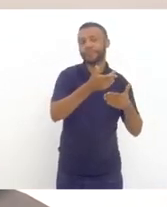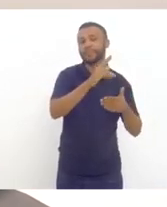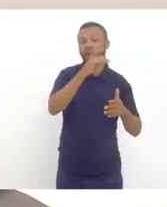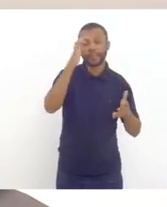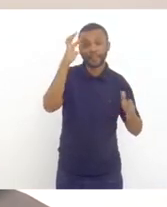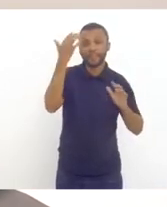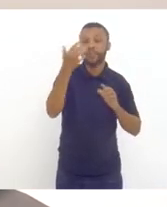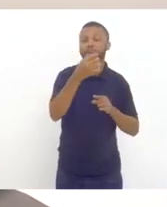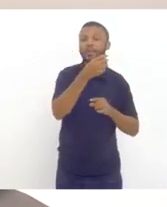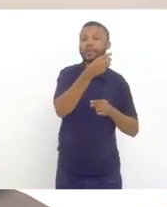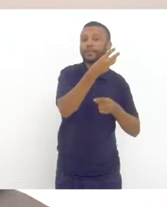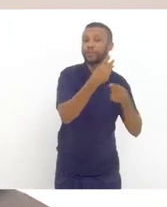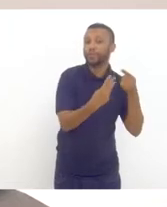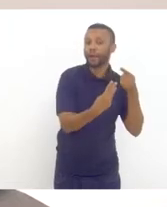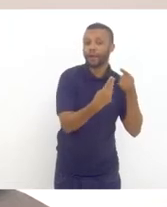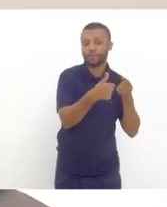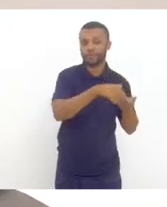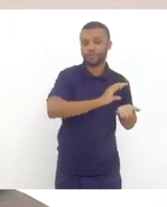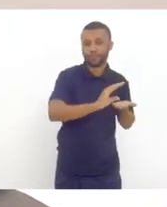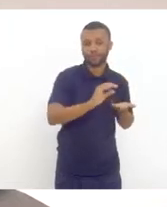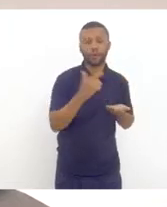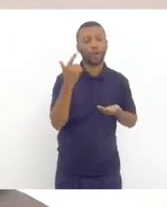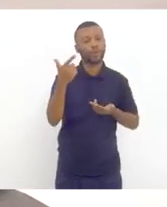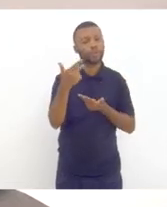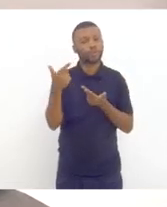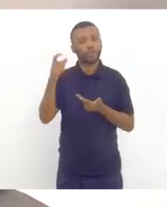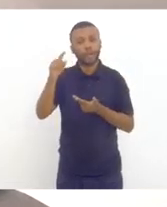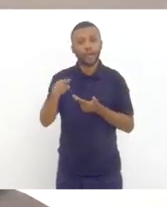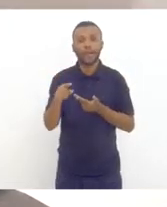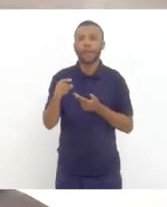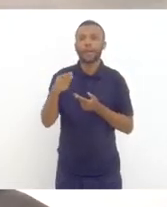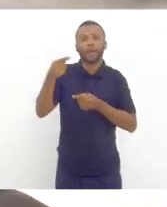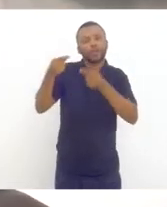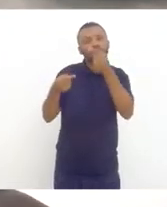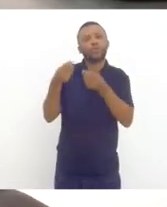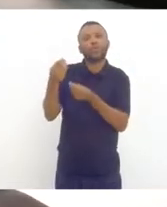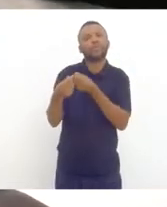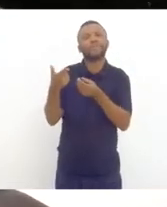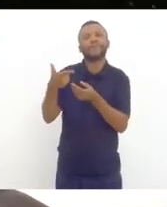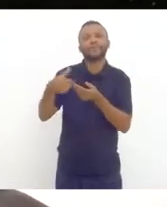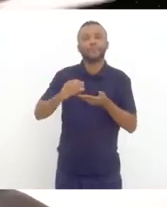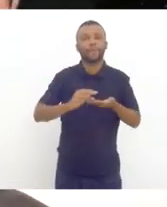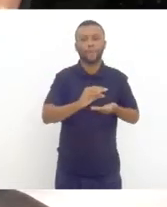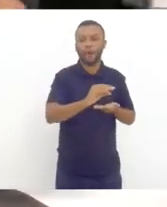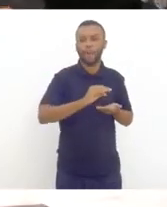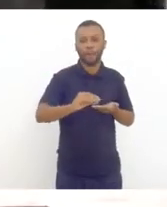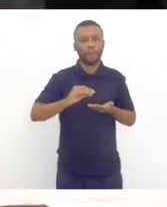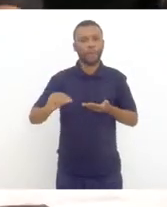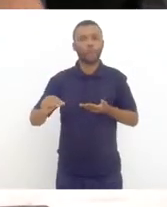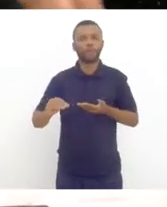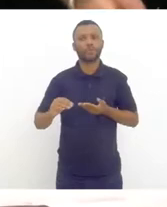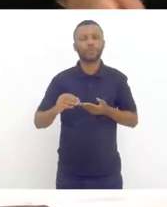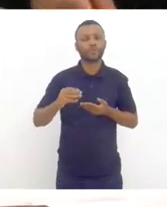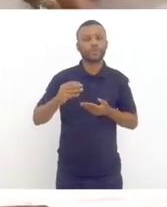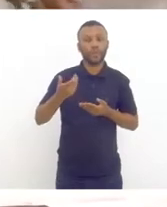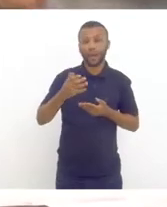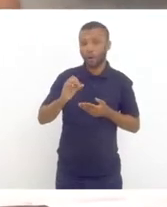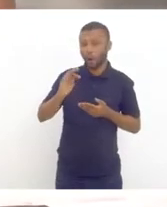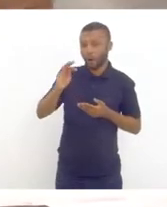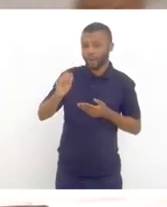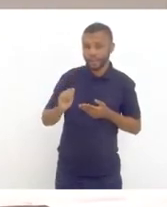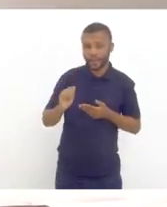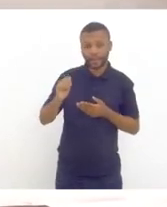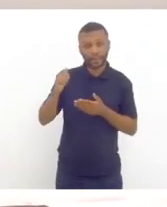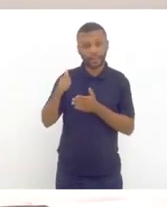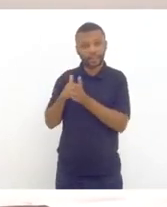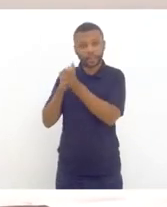decidir como que vai ser feita uma nova distribuição da cota parte dos municípios, tendo em vista a decisão do Supremo, seja em